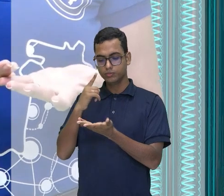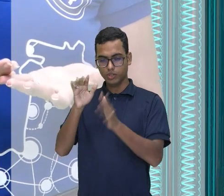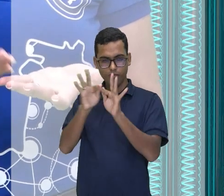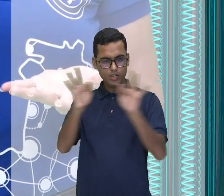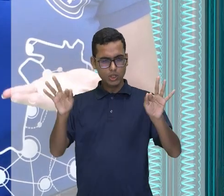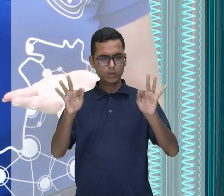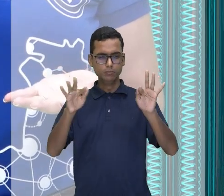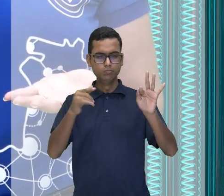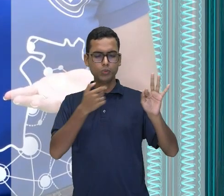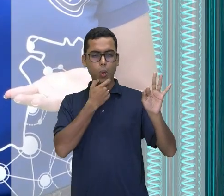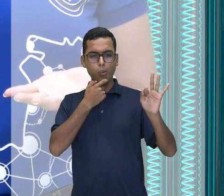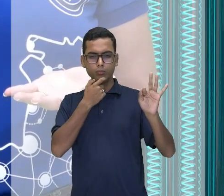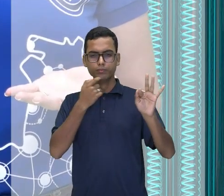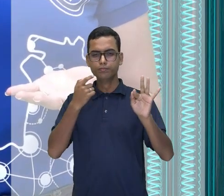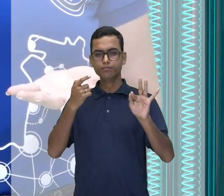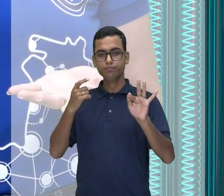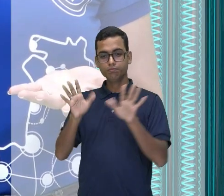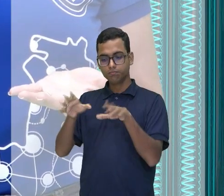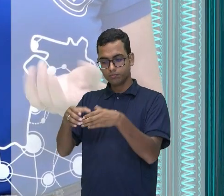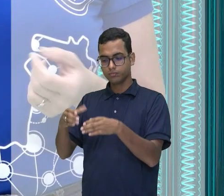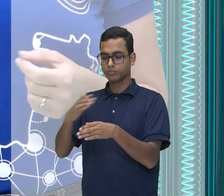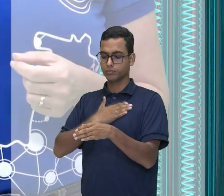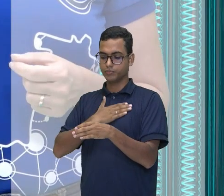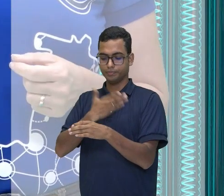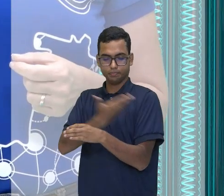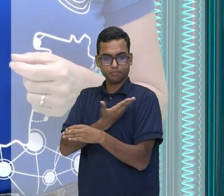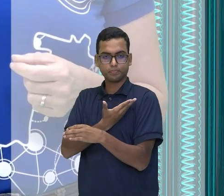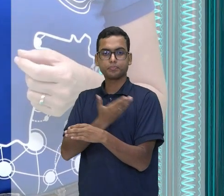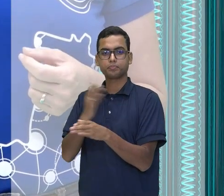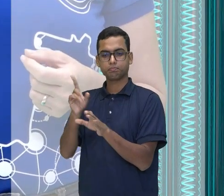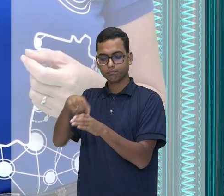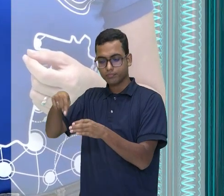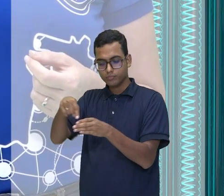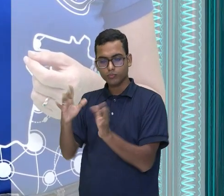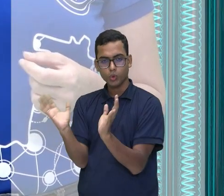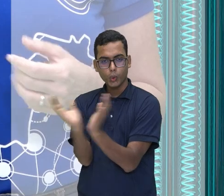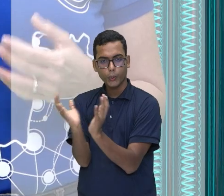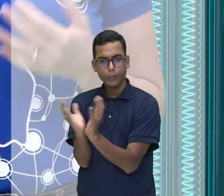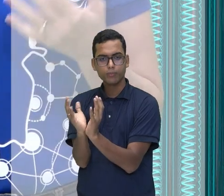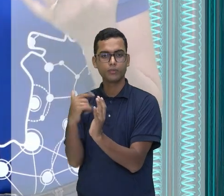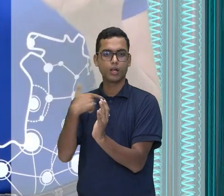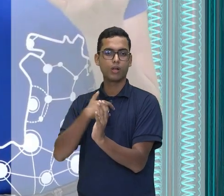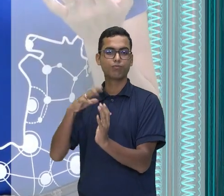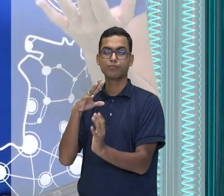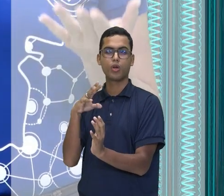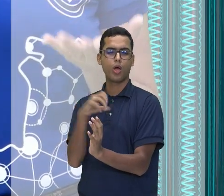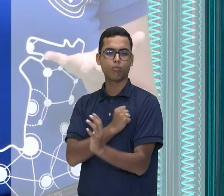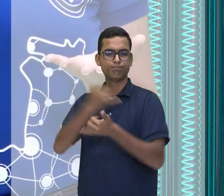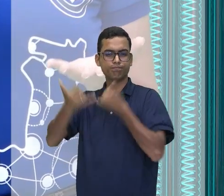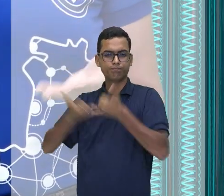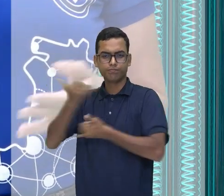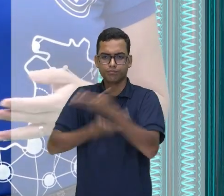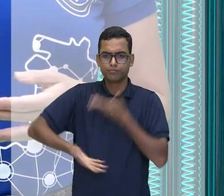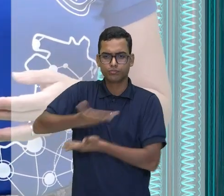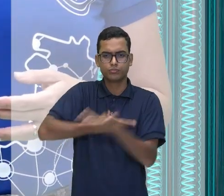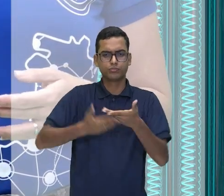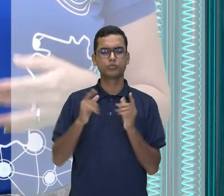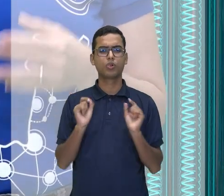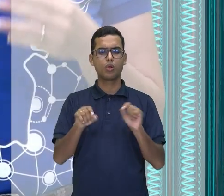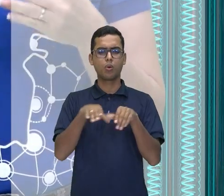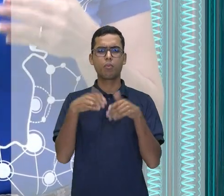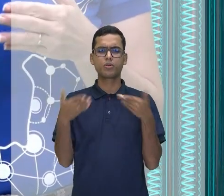esse eles aqui com os object pronouns? Seria o as? Seria o you?